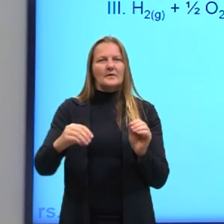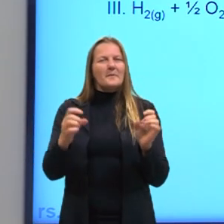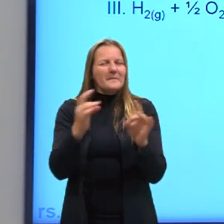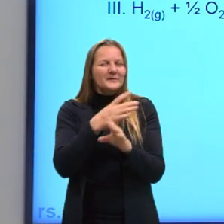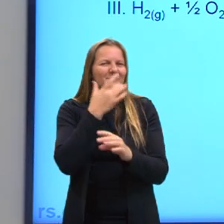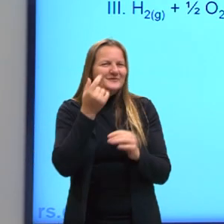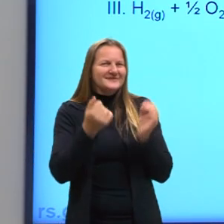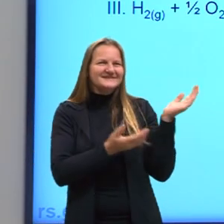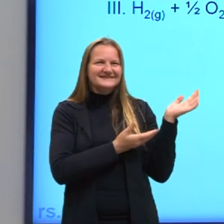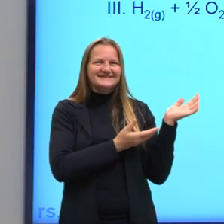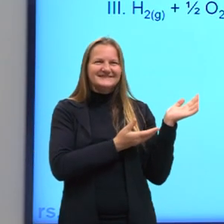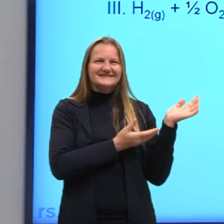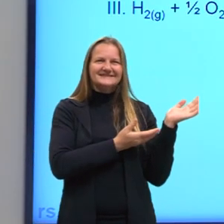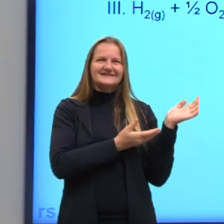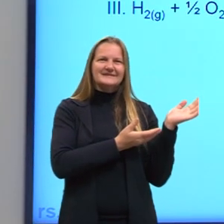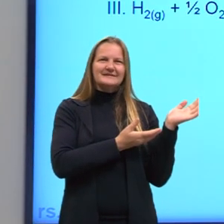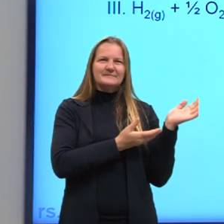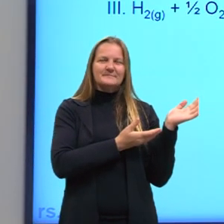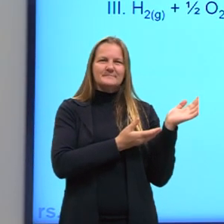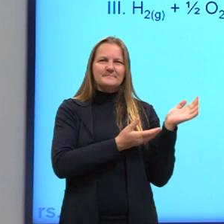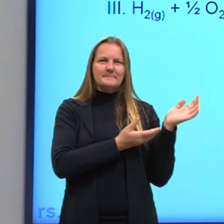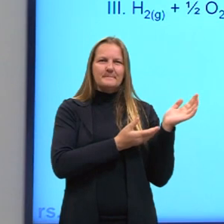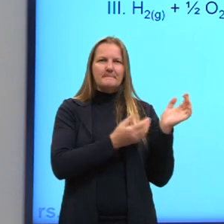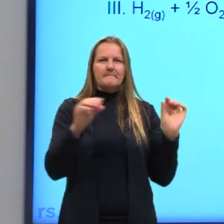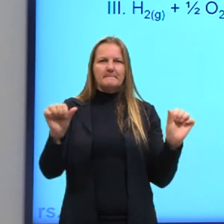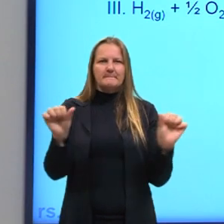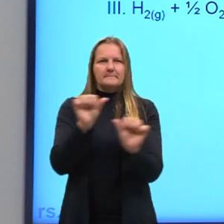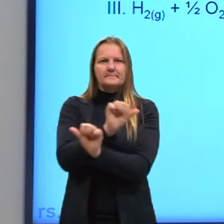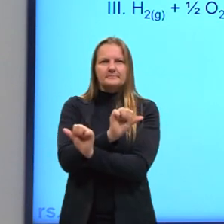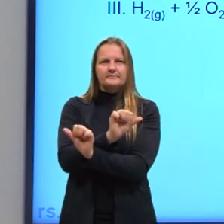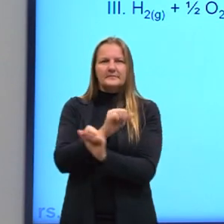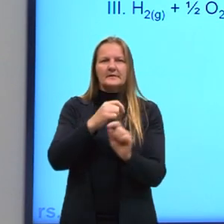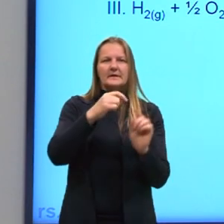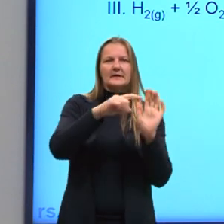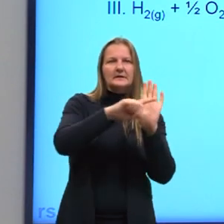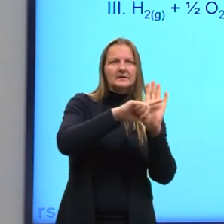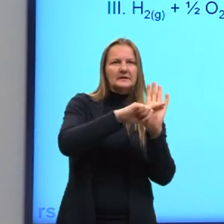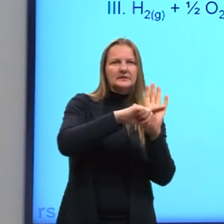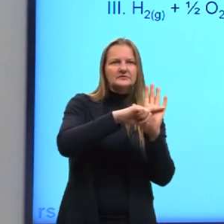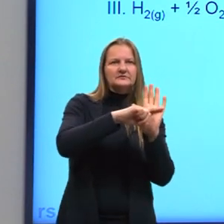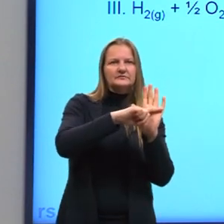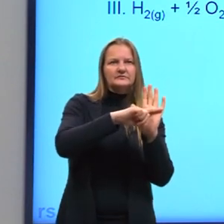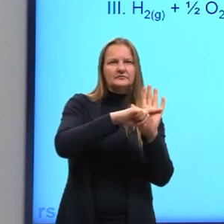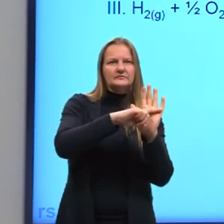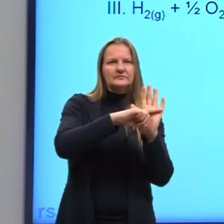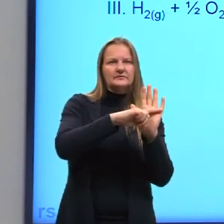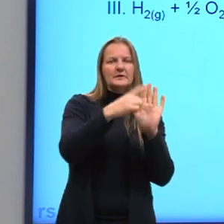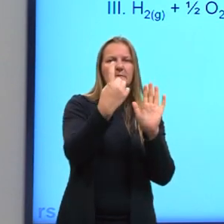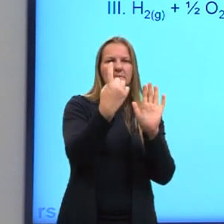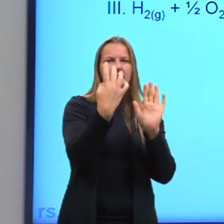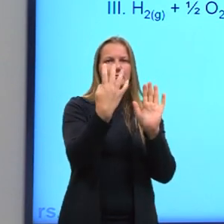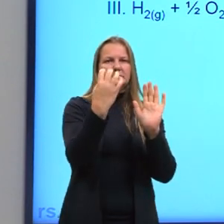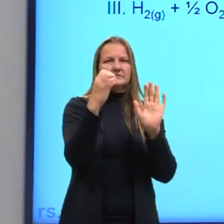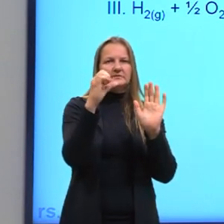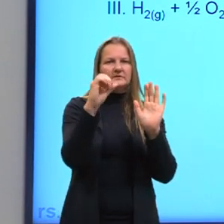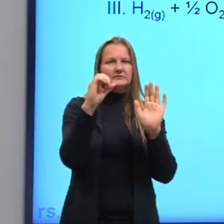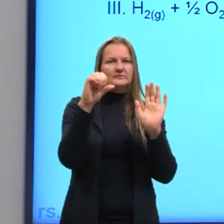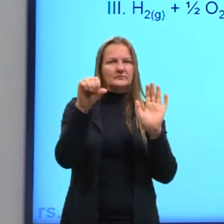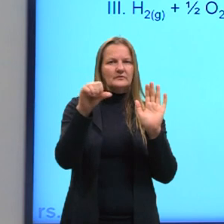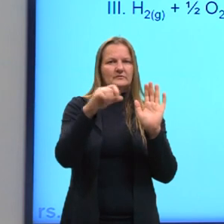facilitar e invertendo a primeira inverte o sinal era negativo 1409, cinco